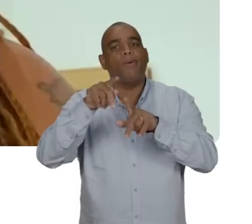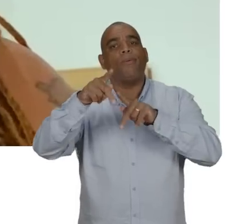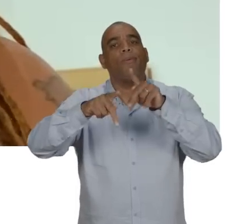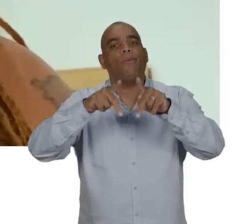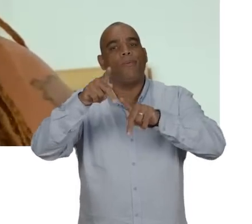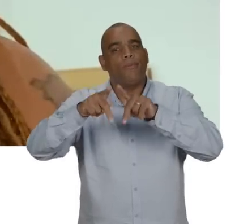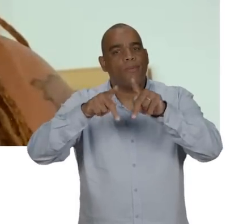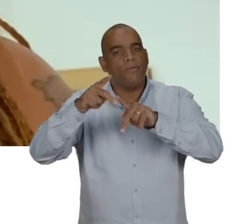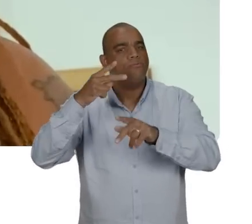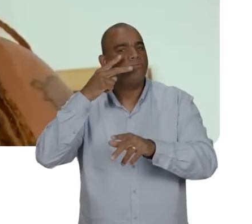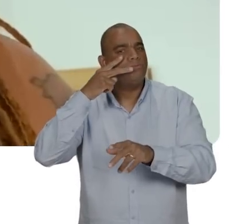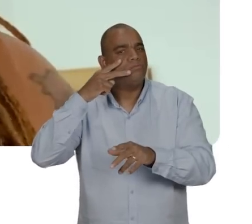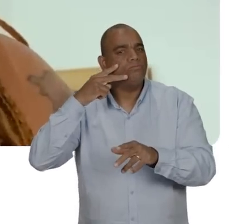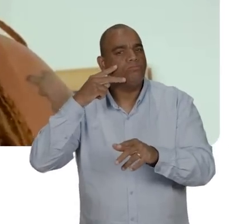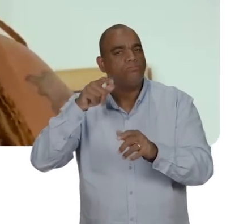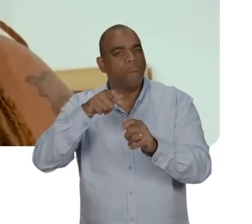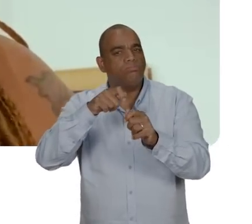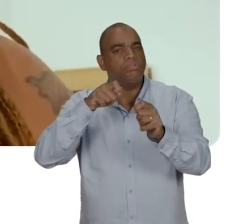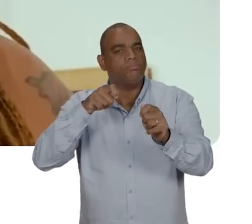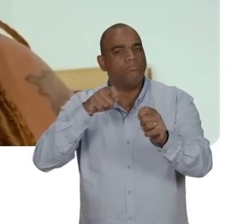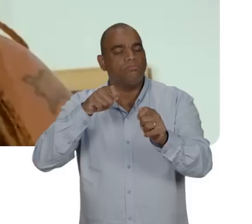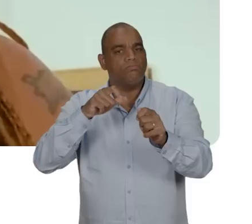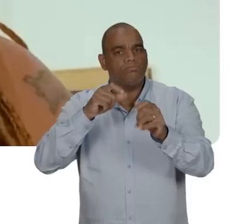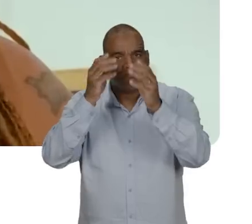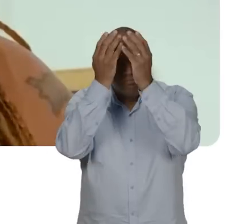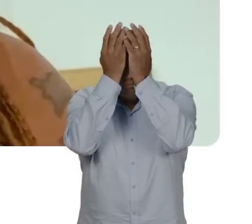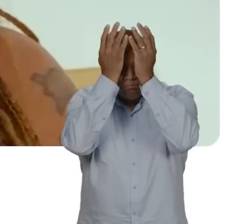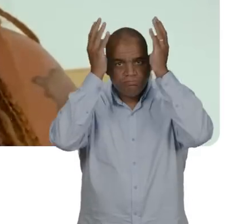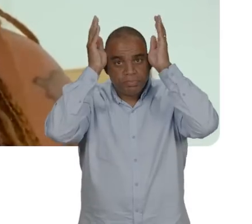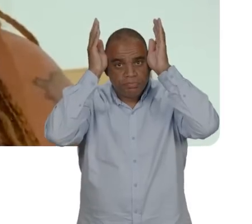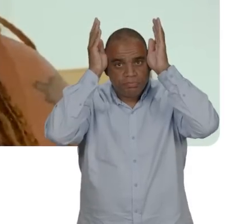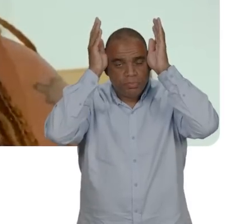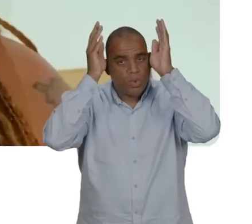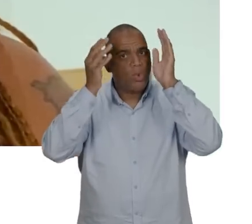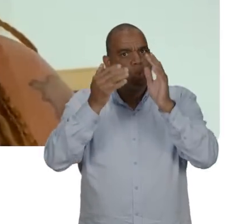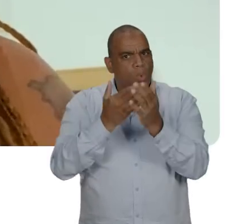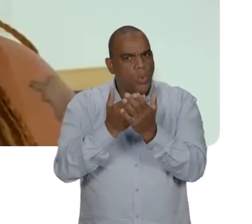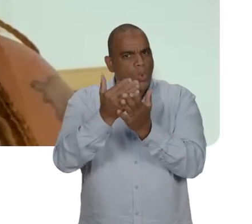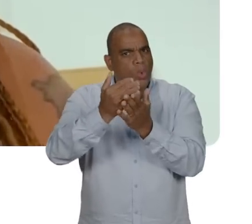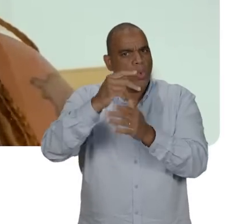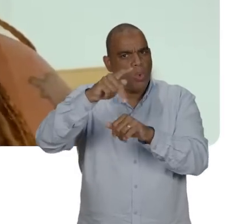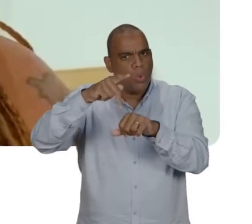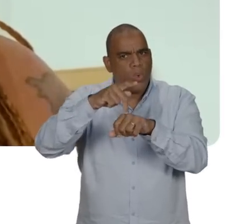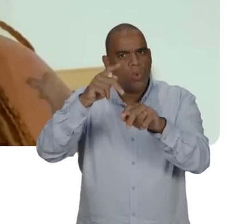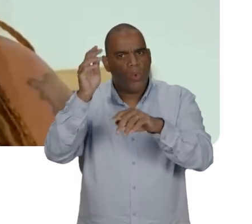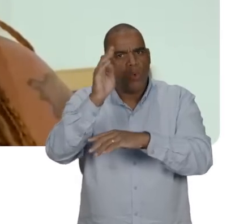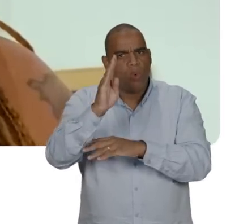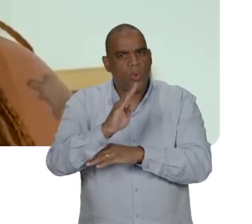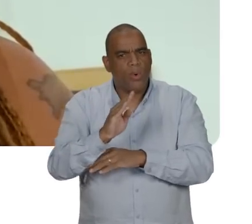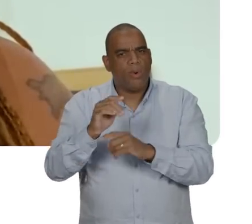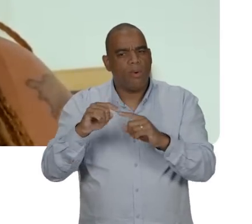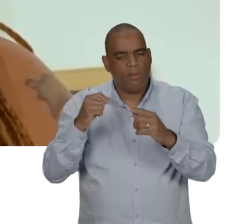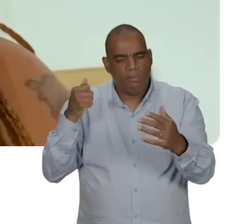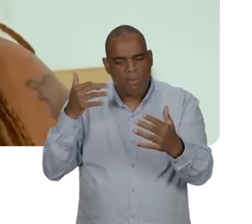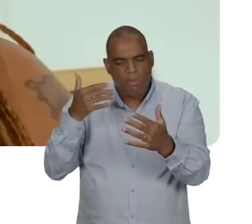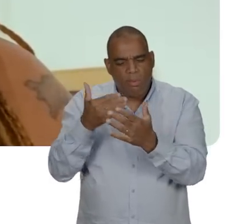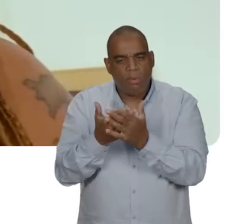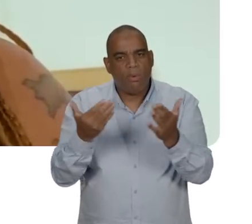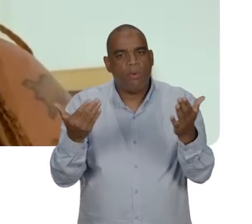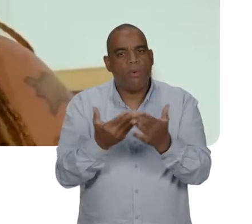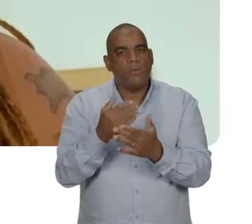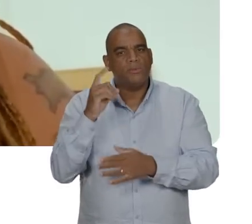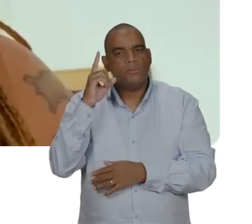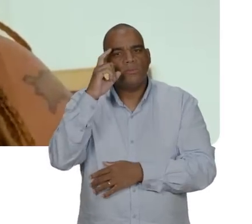independente dos povos indígenas serem os povos que originam esse país, ainda assim existem muitas